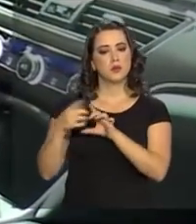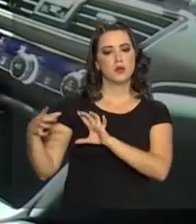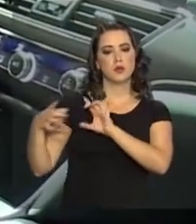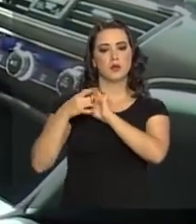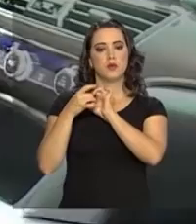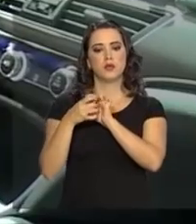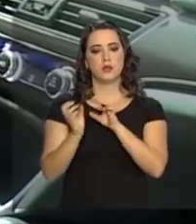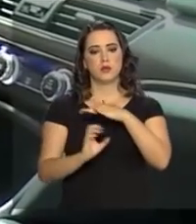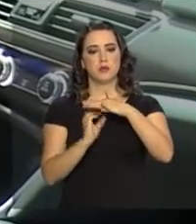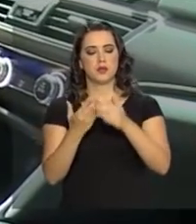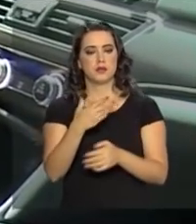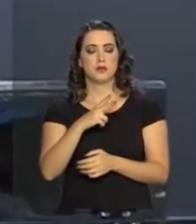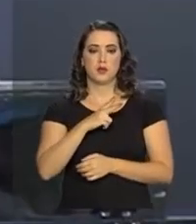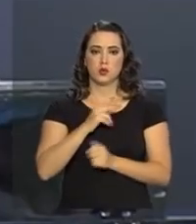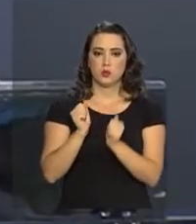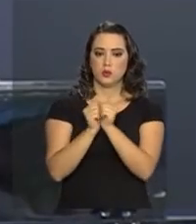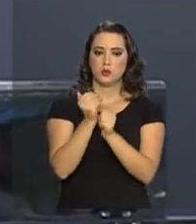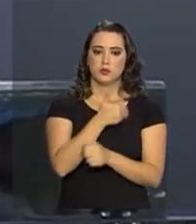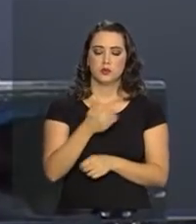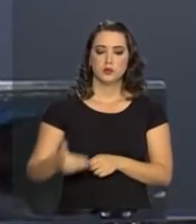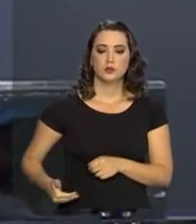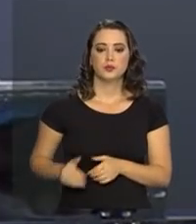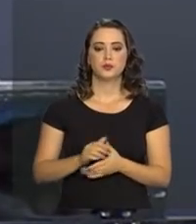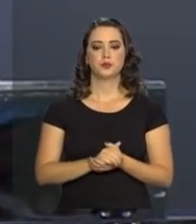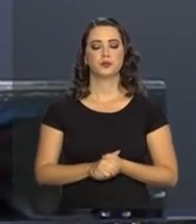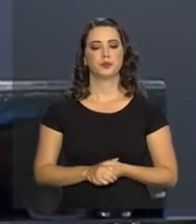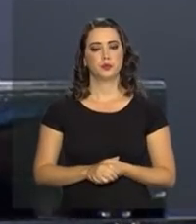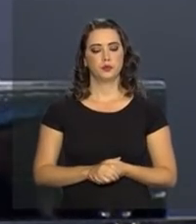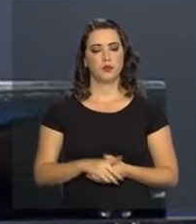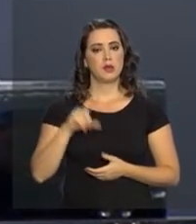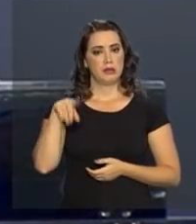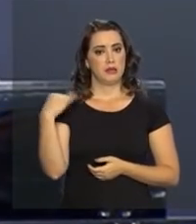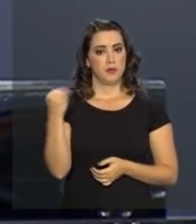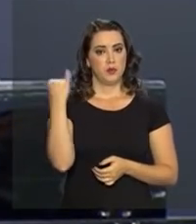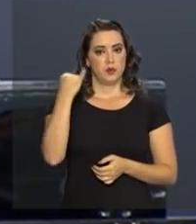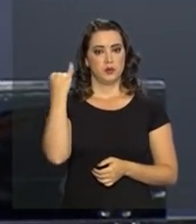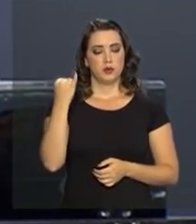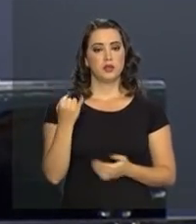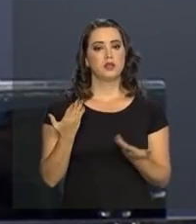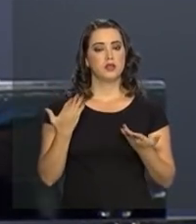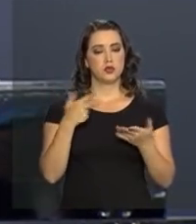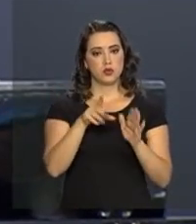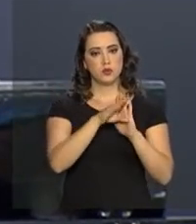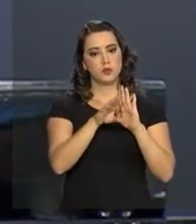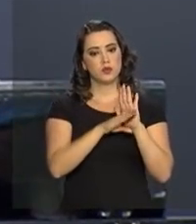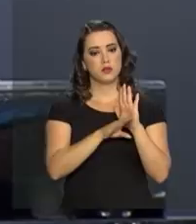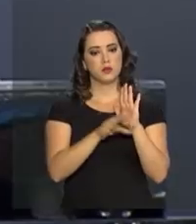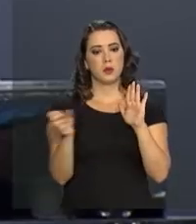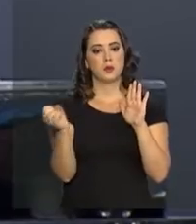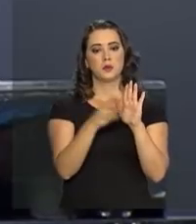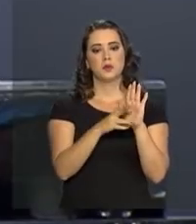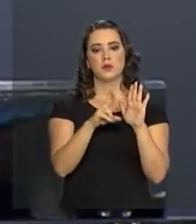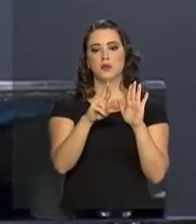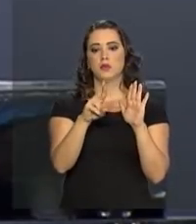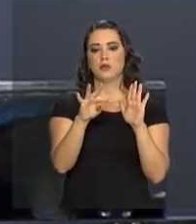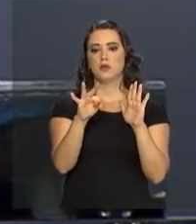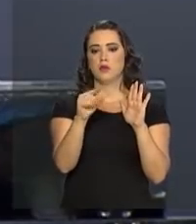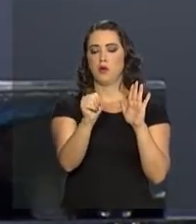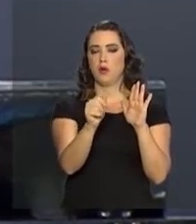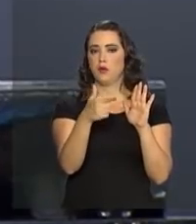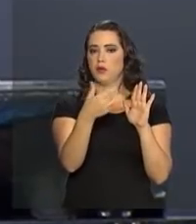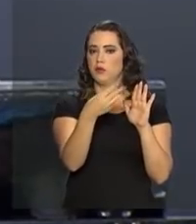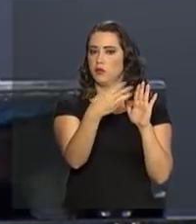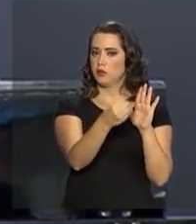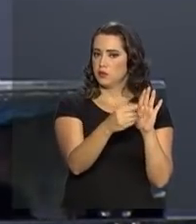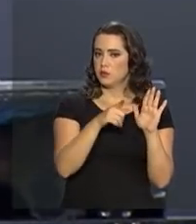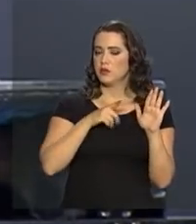setores público e privado. Interessante como é importante o Rota 2030, porque sem o Rota